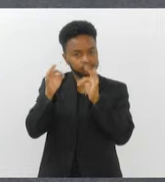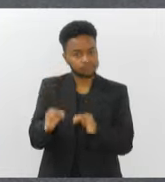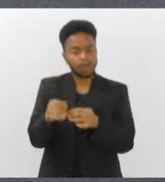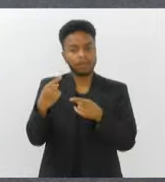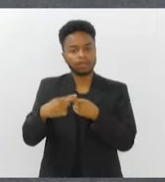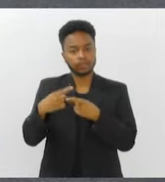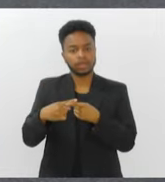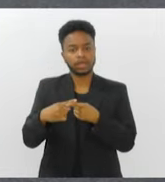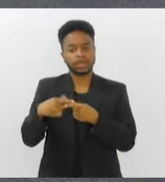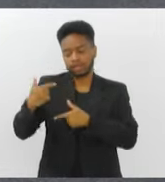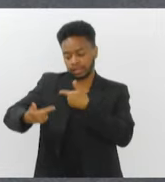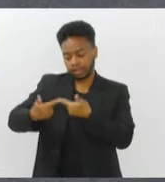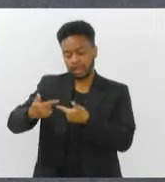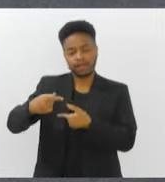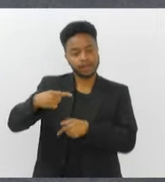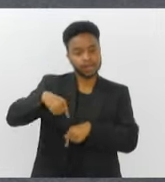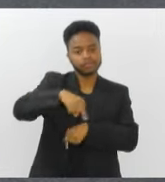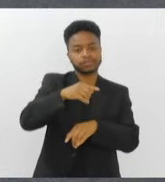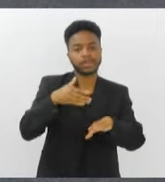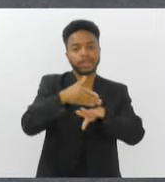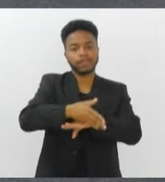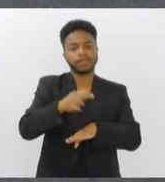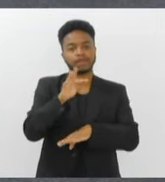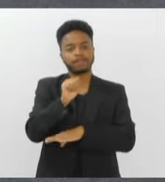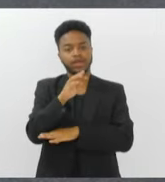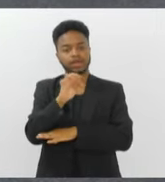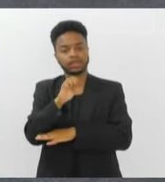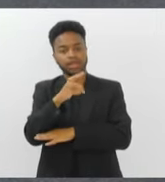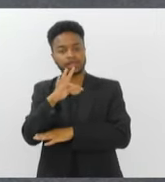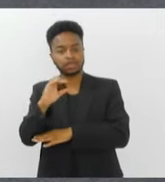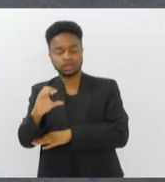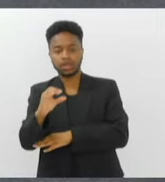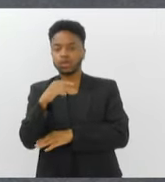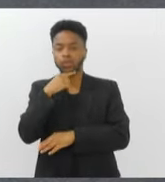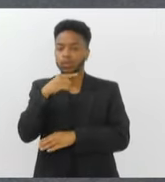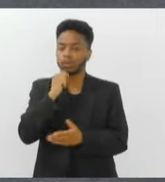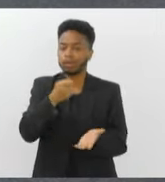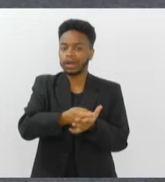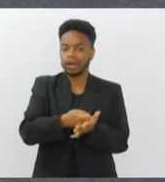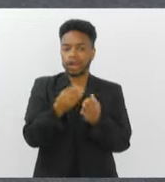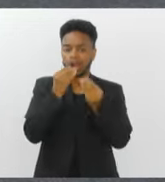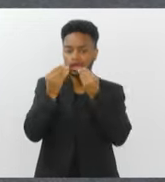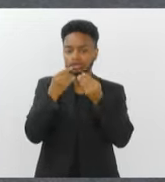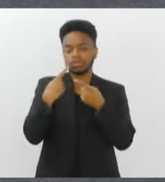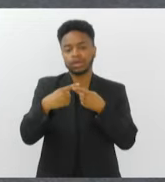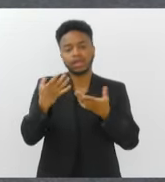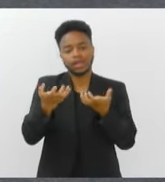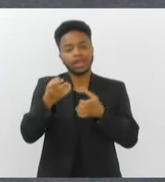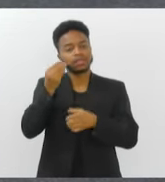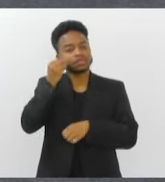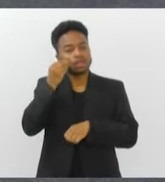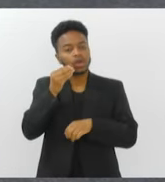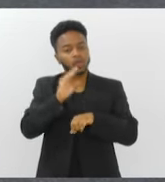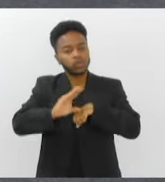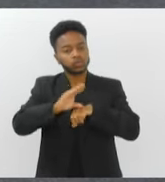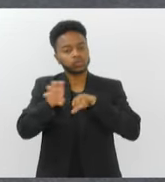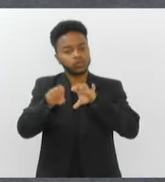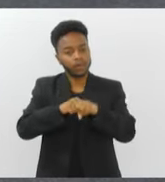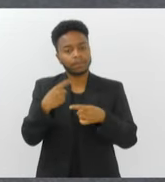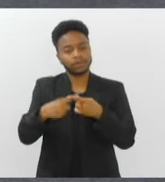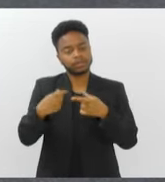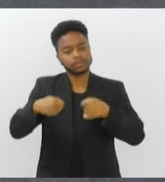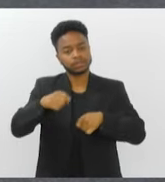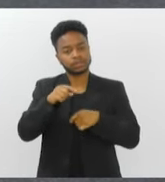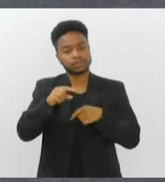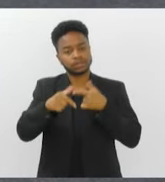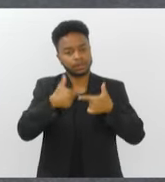trabalho, vai para a FAETEC, não tem dinheiro para fazer um lanche na rua, está justamente fazendo um curso porque quer um emprego melhor, ele tem que ter essa